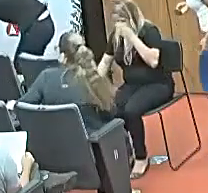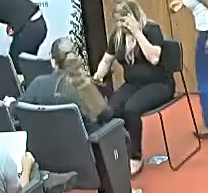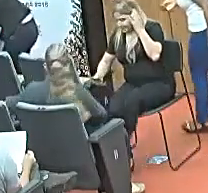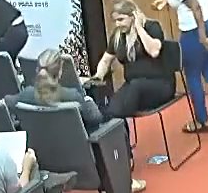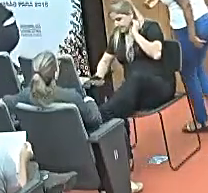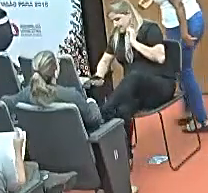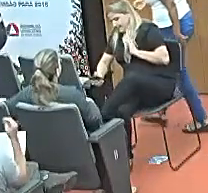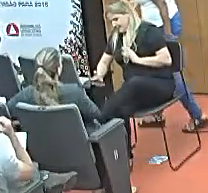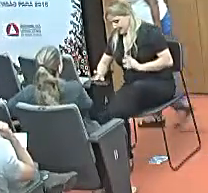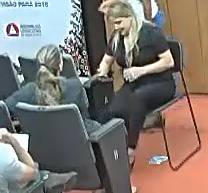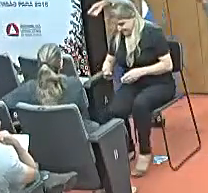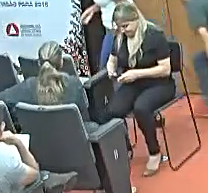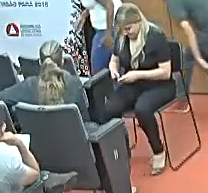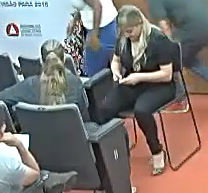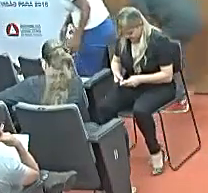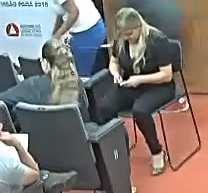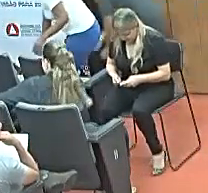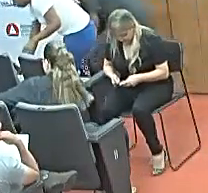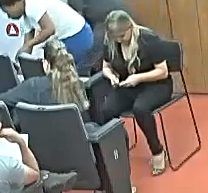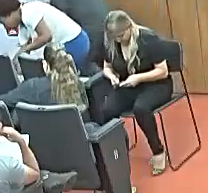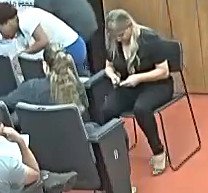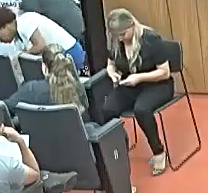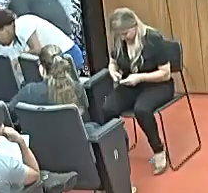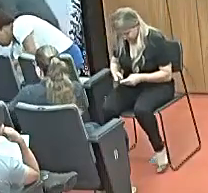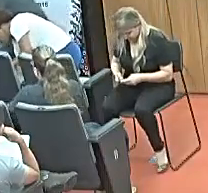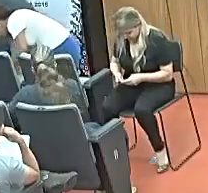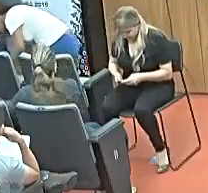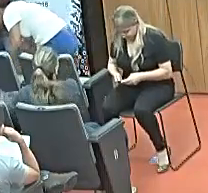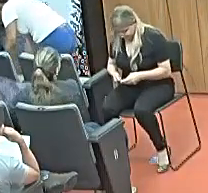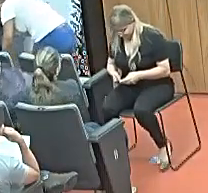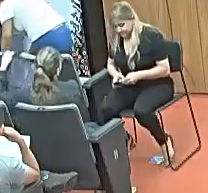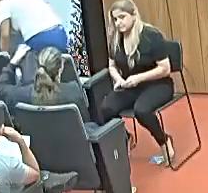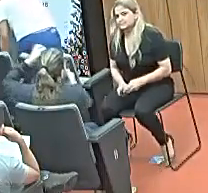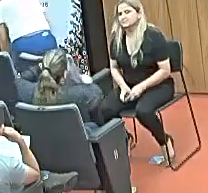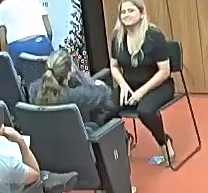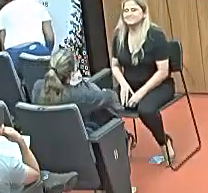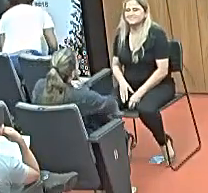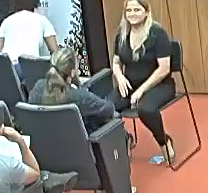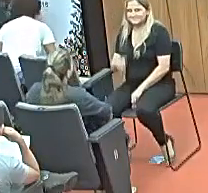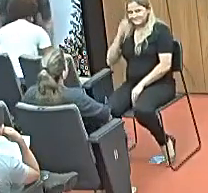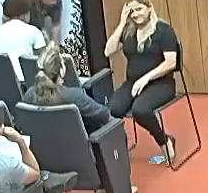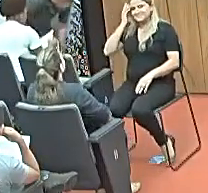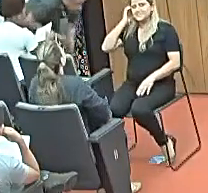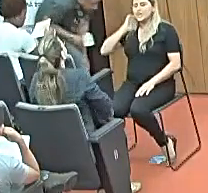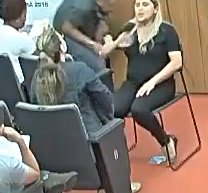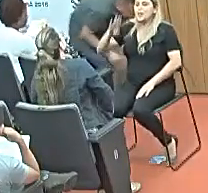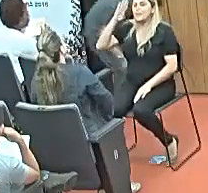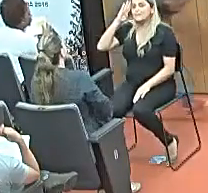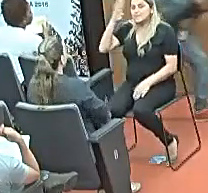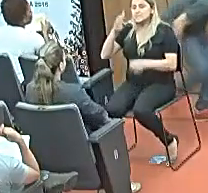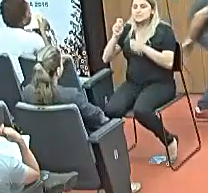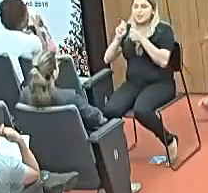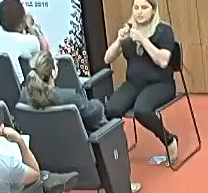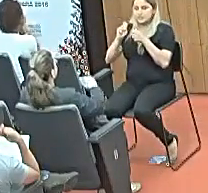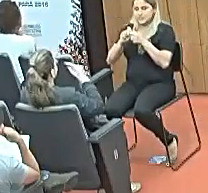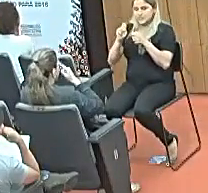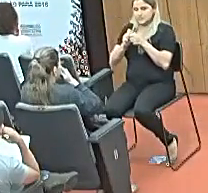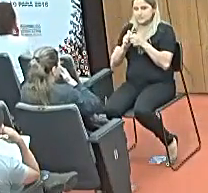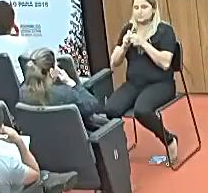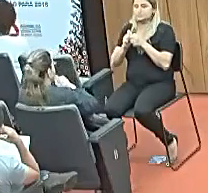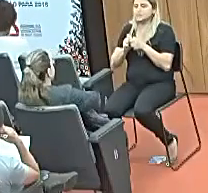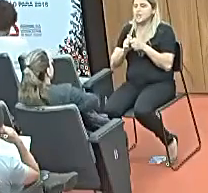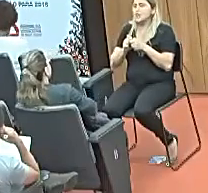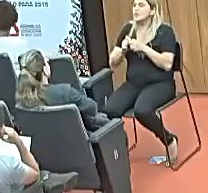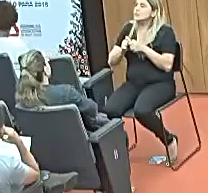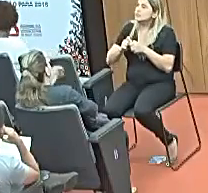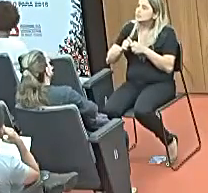às políticas de desenvolvimento social nossas principais nossas principais ações foi promover o enfrentamento contra o juventude negra